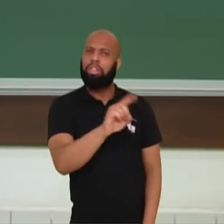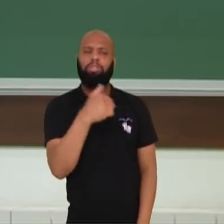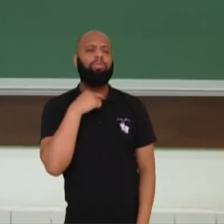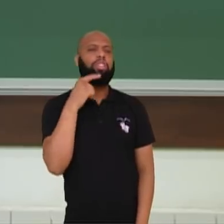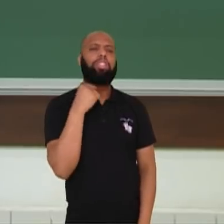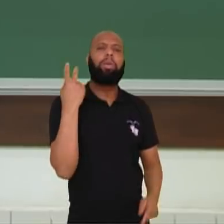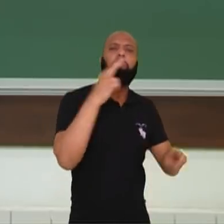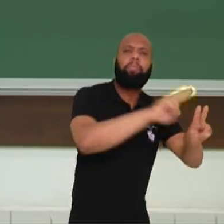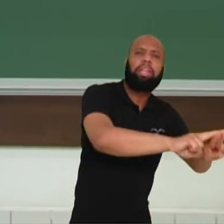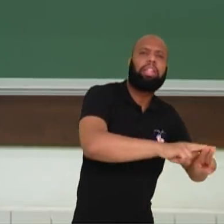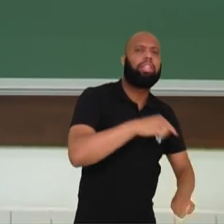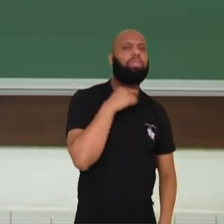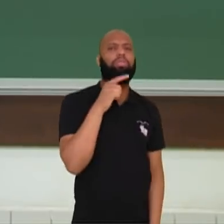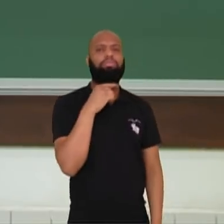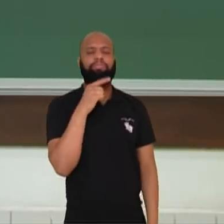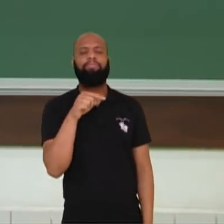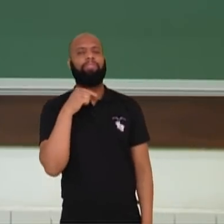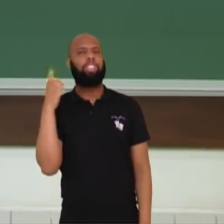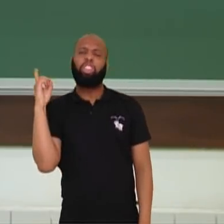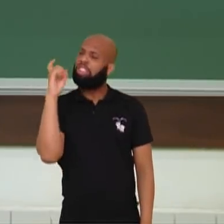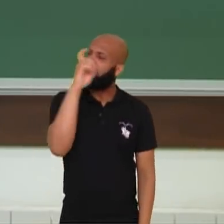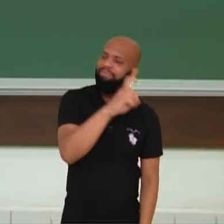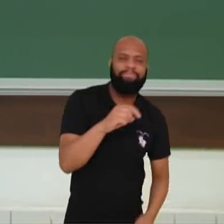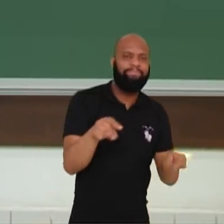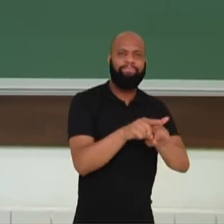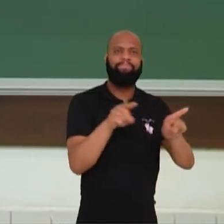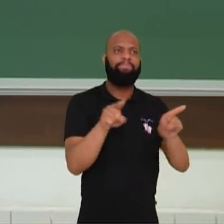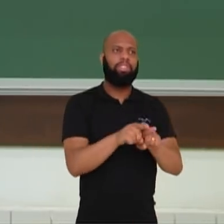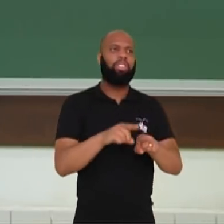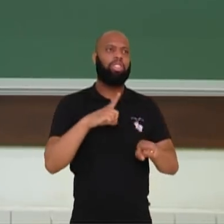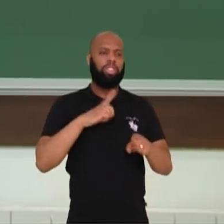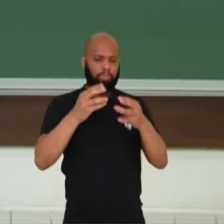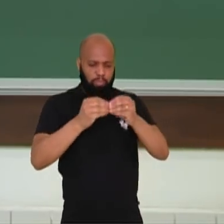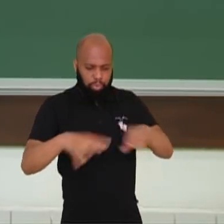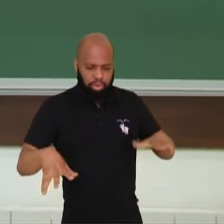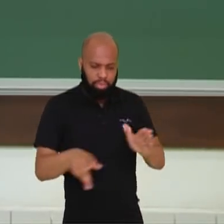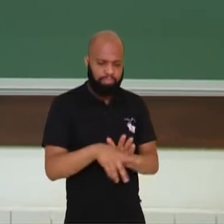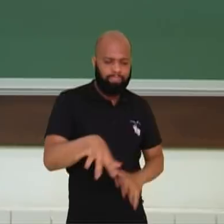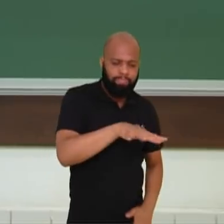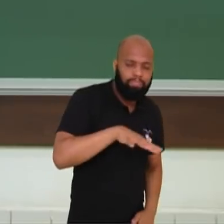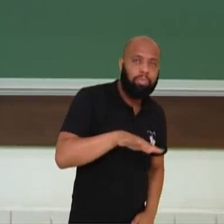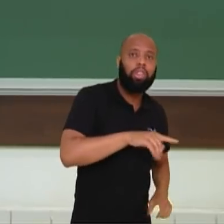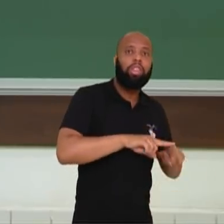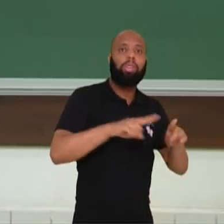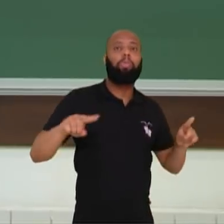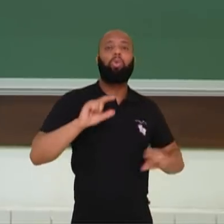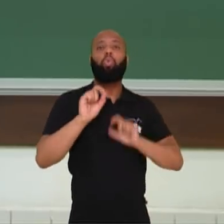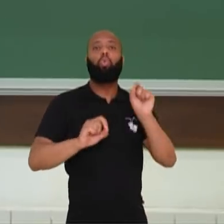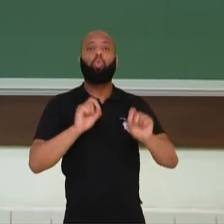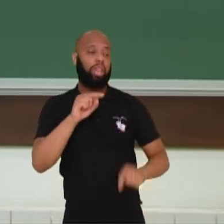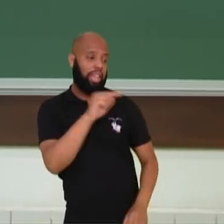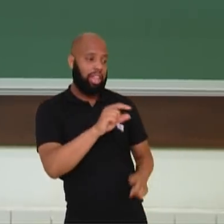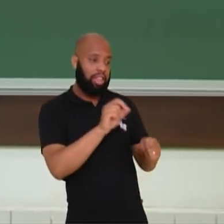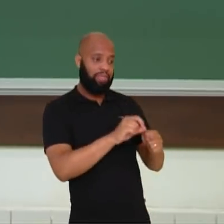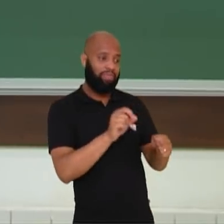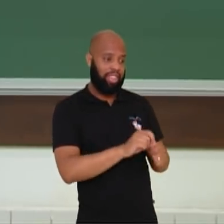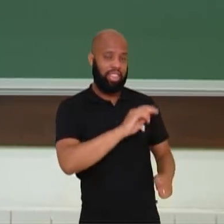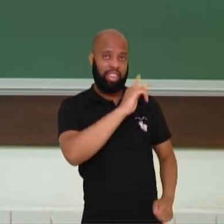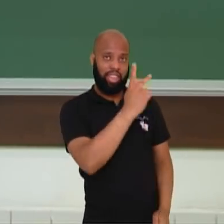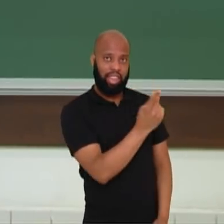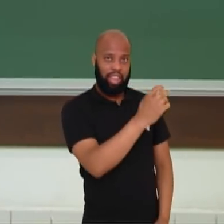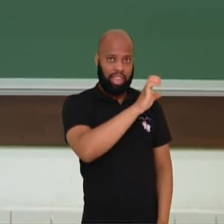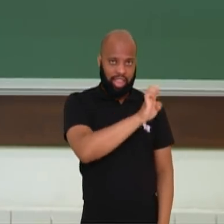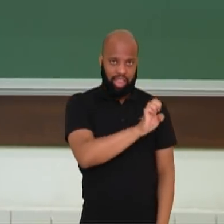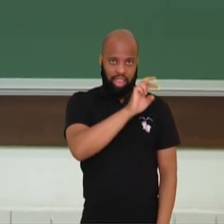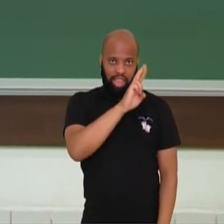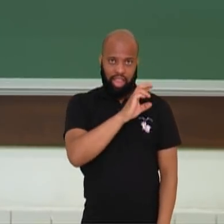aprisionar, era absolutamente terrível, mas Hércules o estrangulou, matou o leão de Nemeia com as próprias mãos.